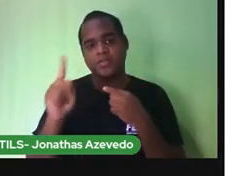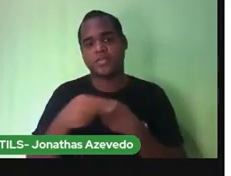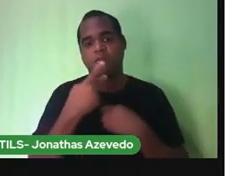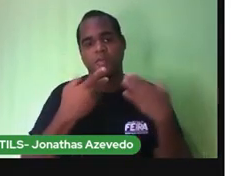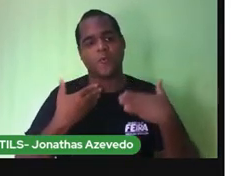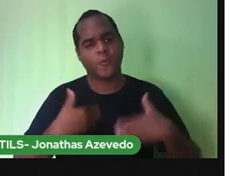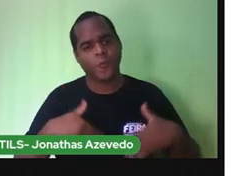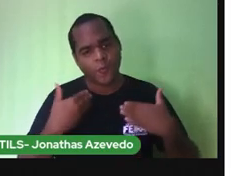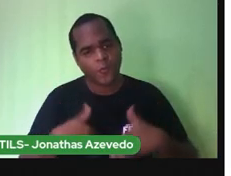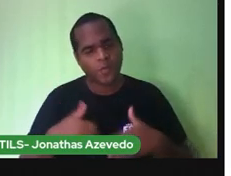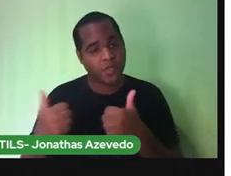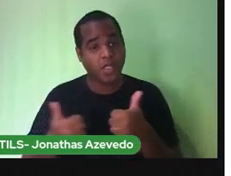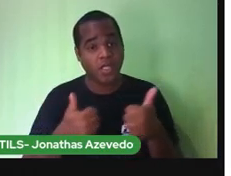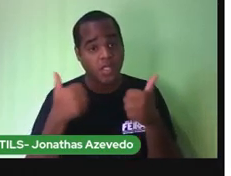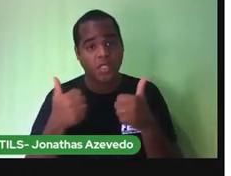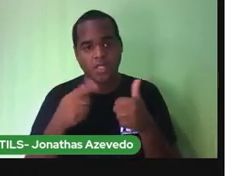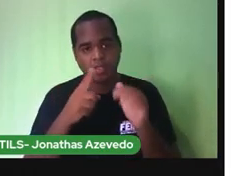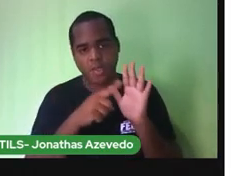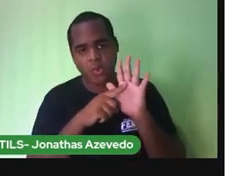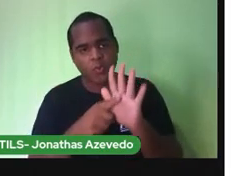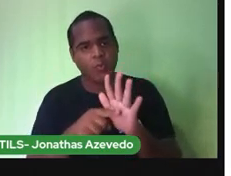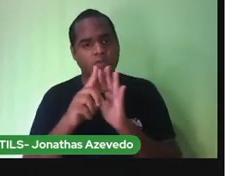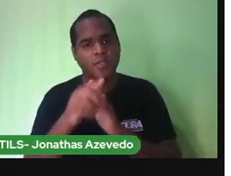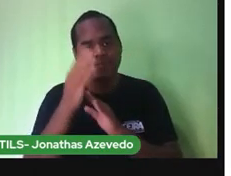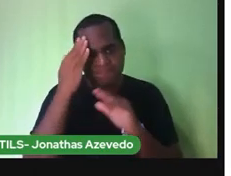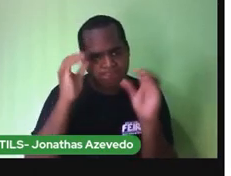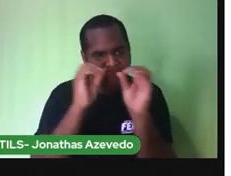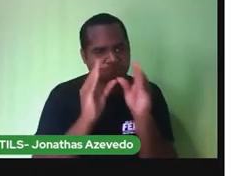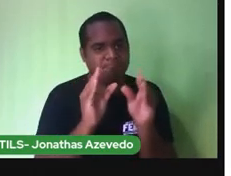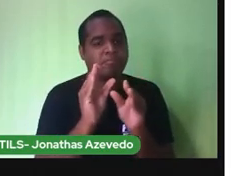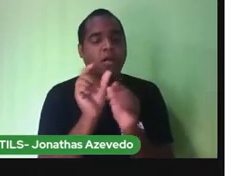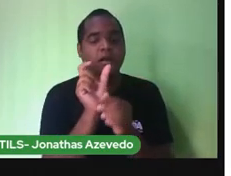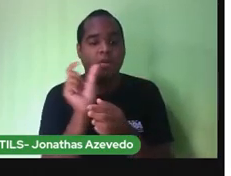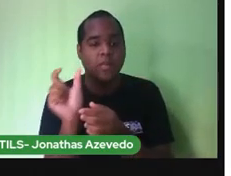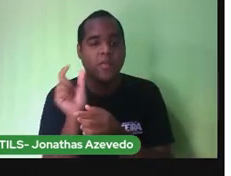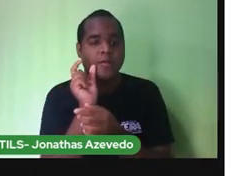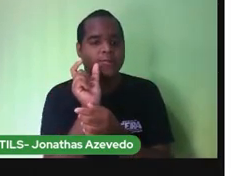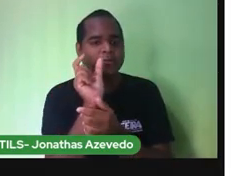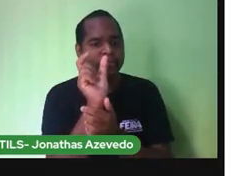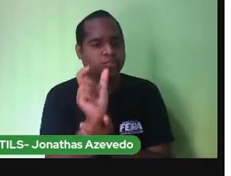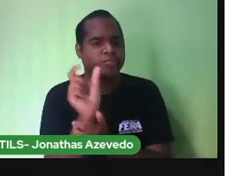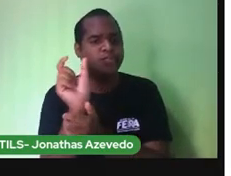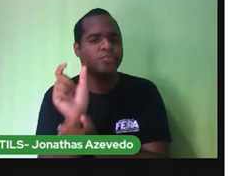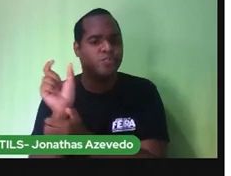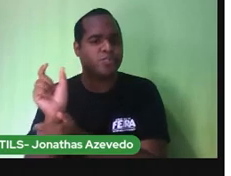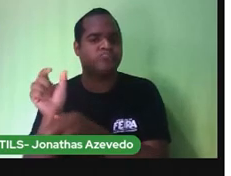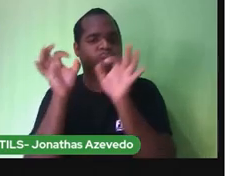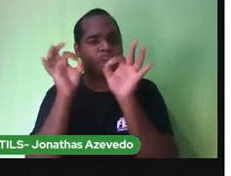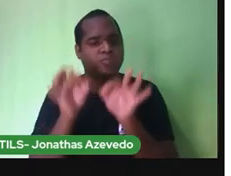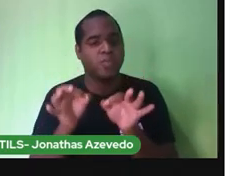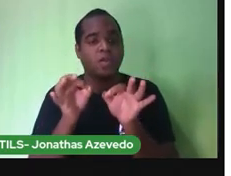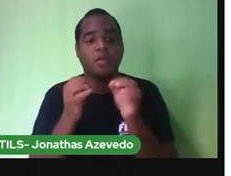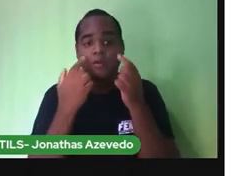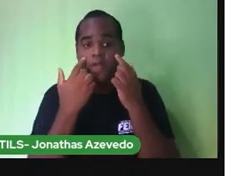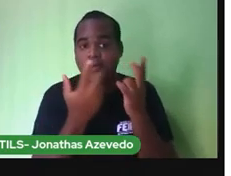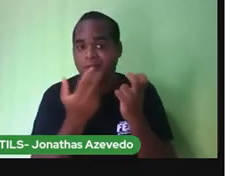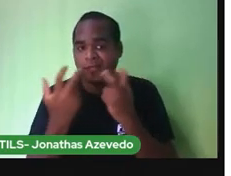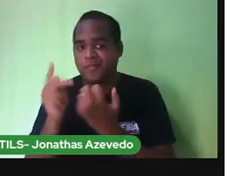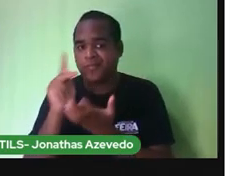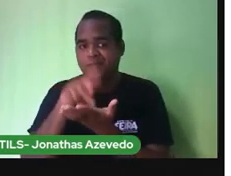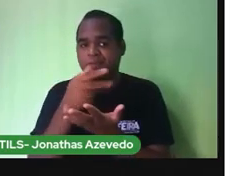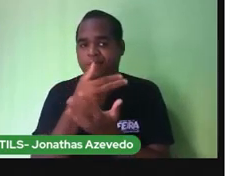devagarzinho ajuda você a gravar a palavra a ordem certinha das Letras identificar